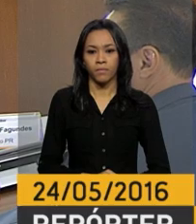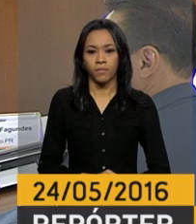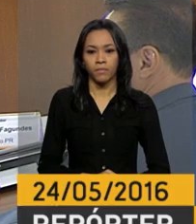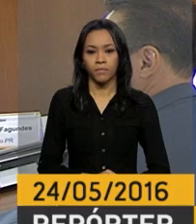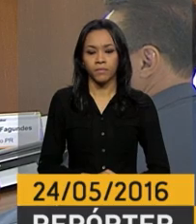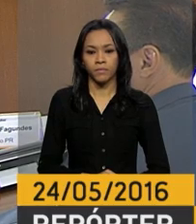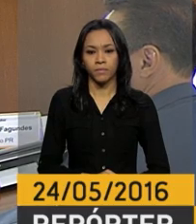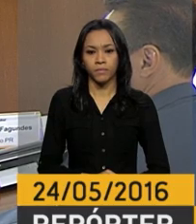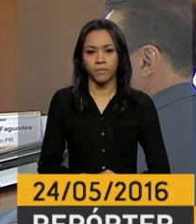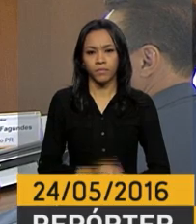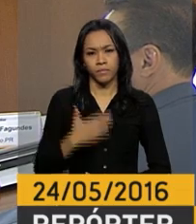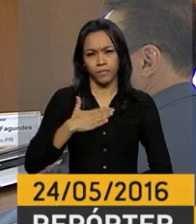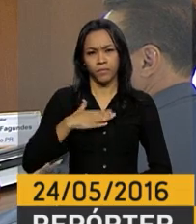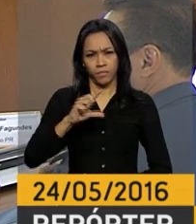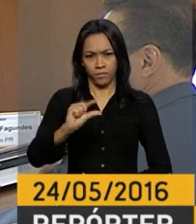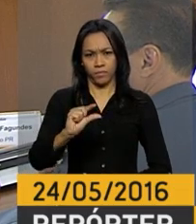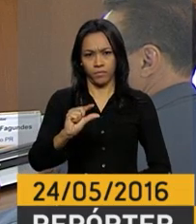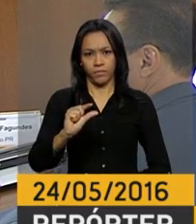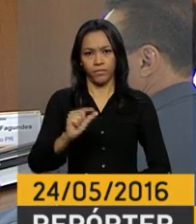Mais um momentinho, por favor.